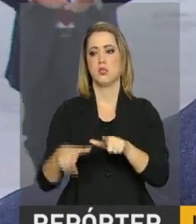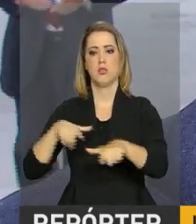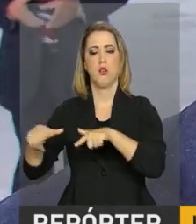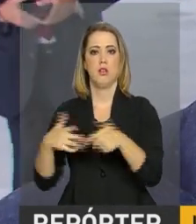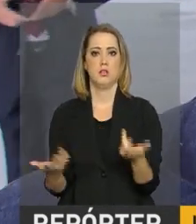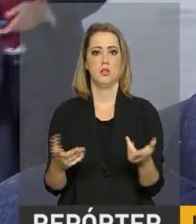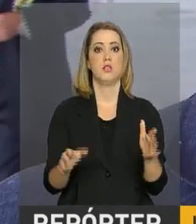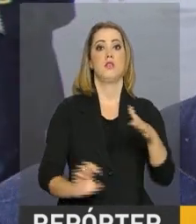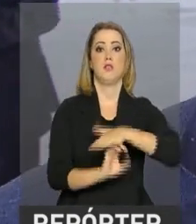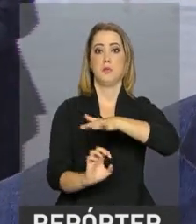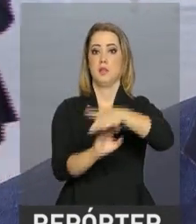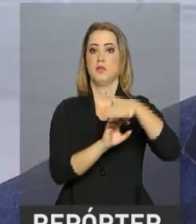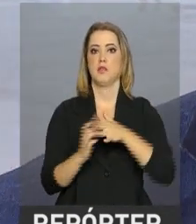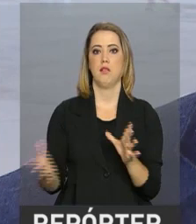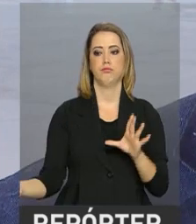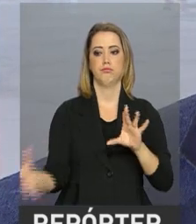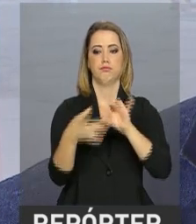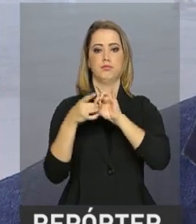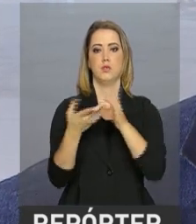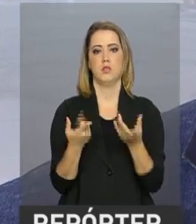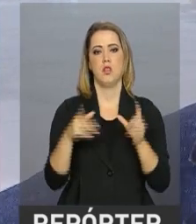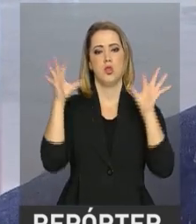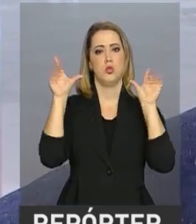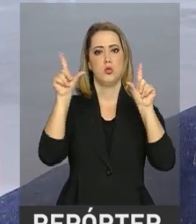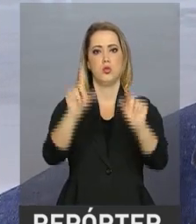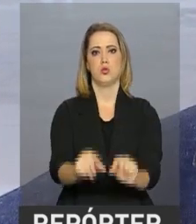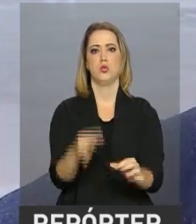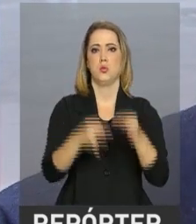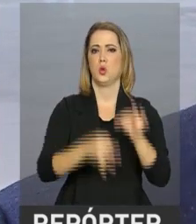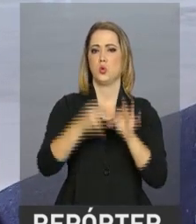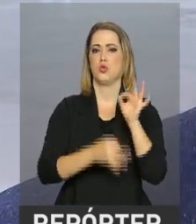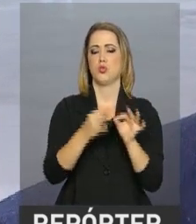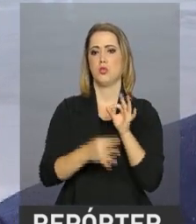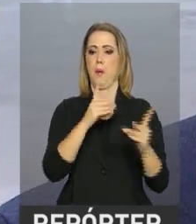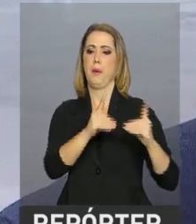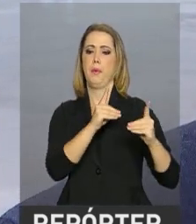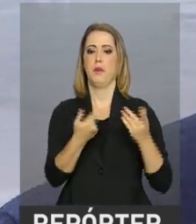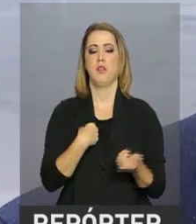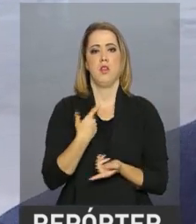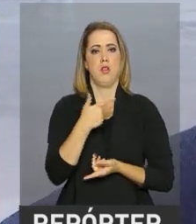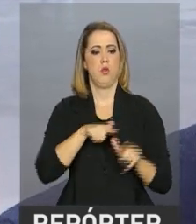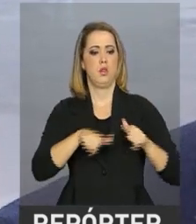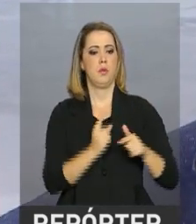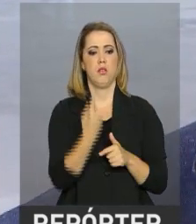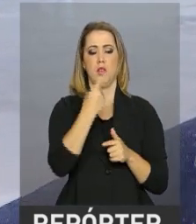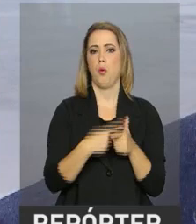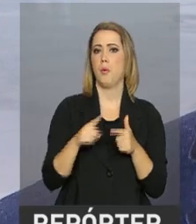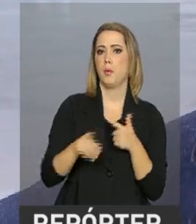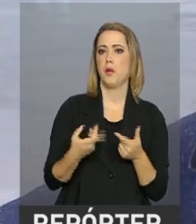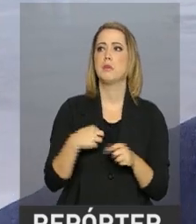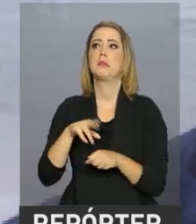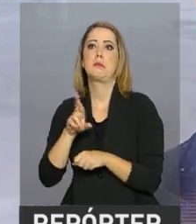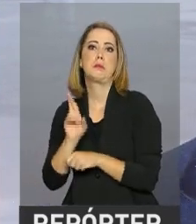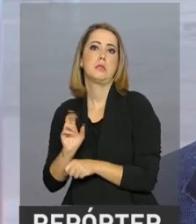e os empresários e com isso diminui a judicialização das questões muitas vezes eu tô trabalhando tem um problema eu espero